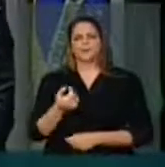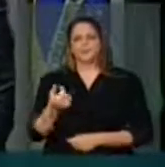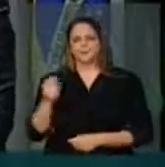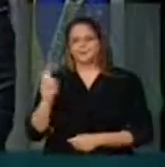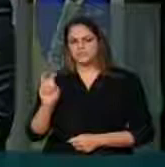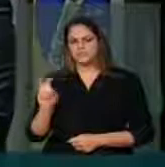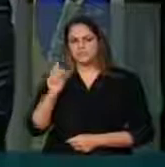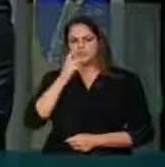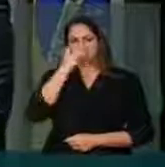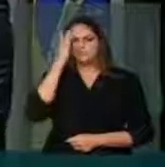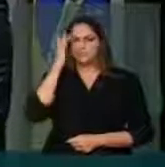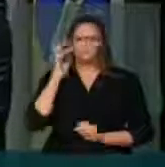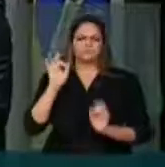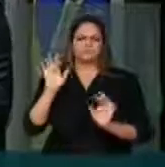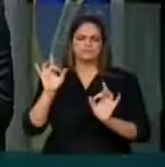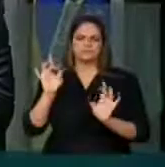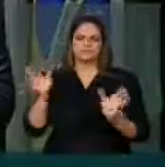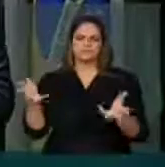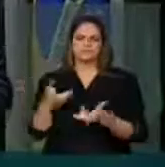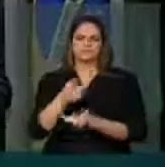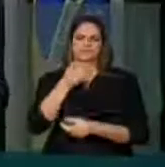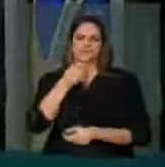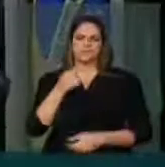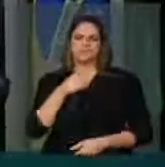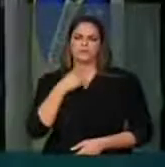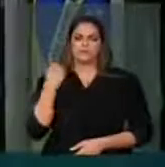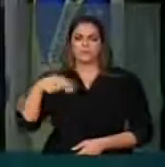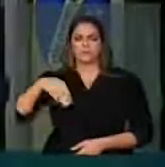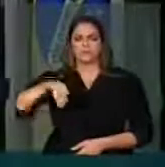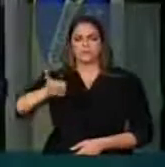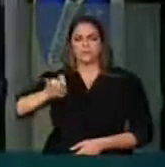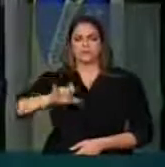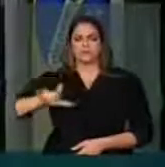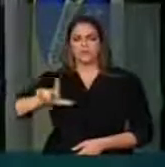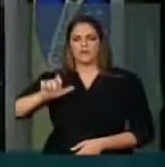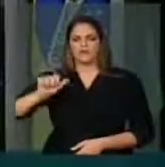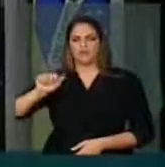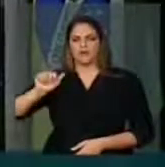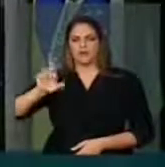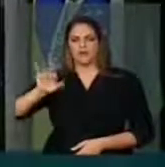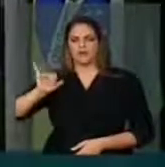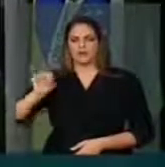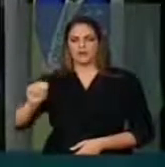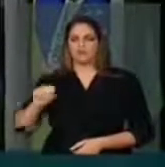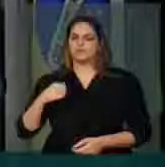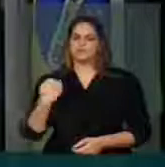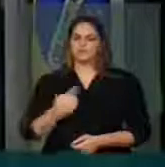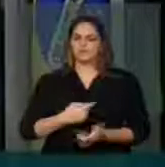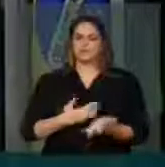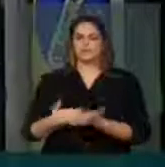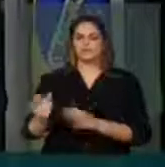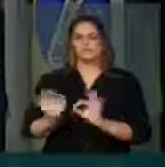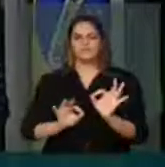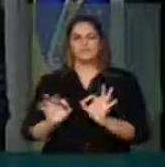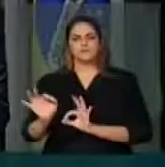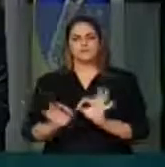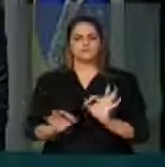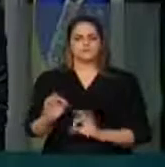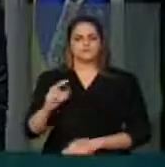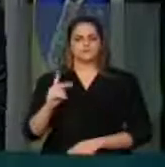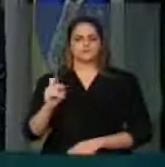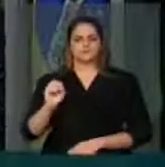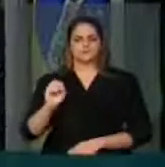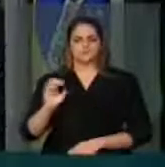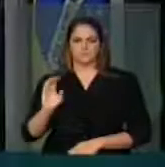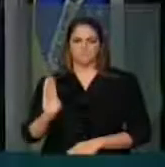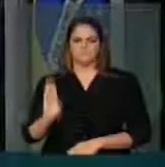homem brasileiro e exemplo de todos nós, Miguel Arraes, começamos a estruturar o Partido Socialista Brasileiro